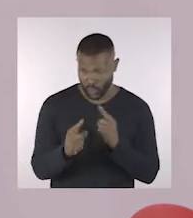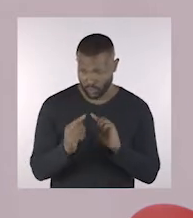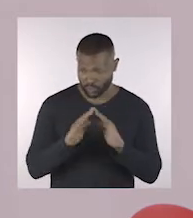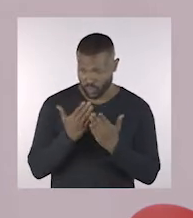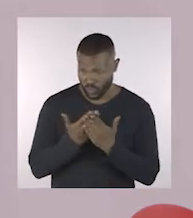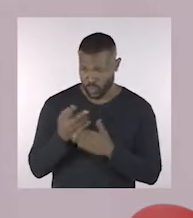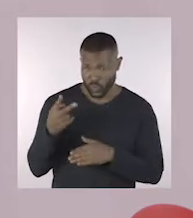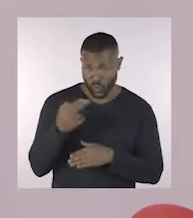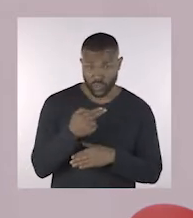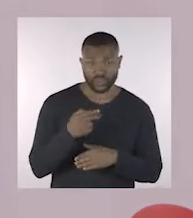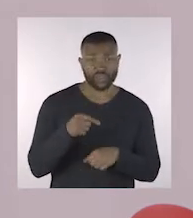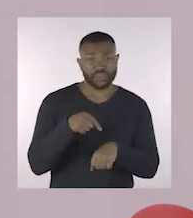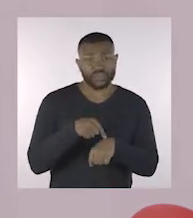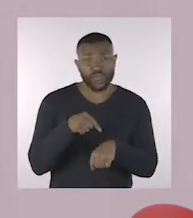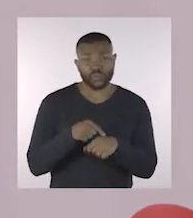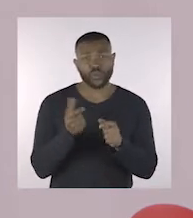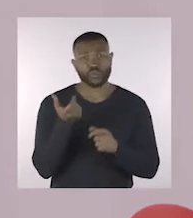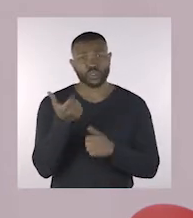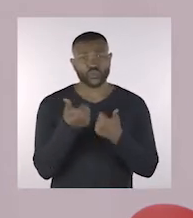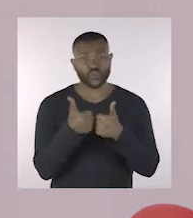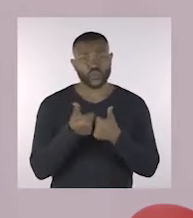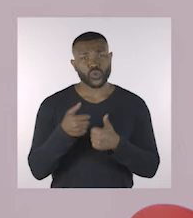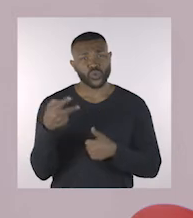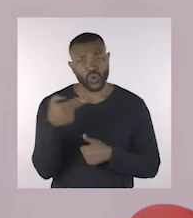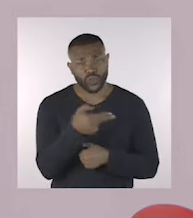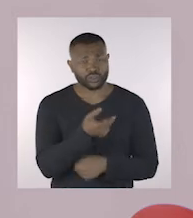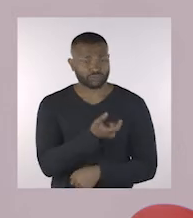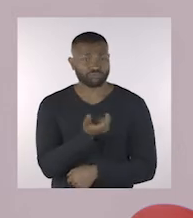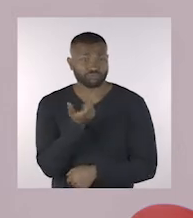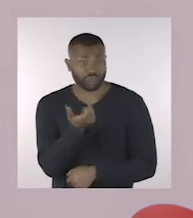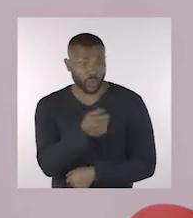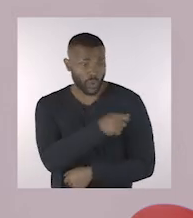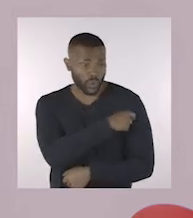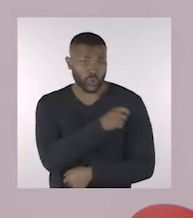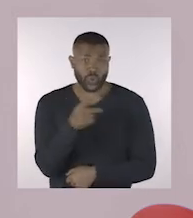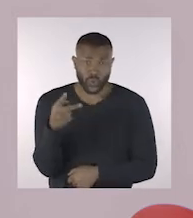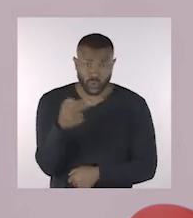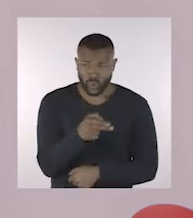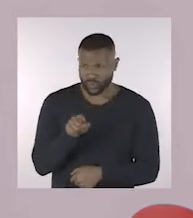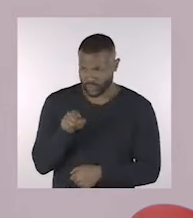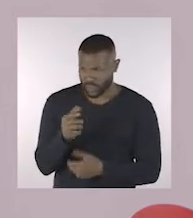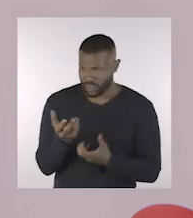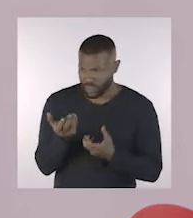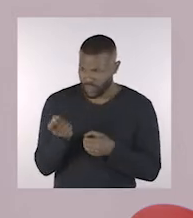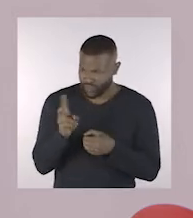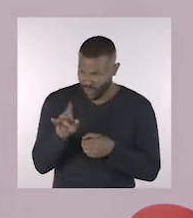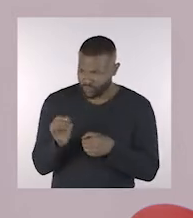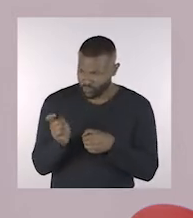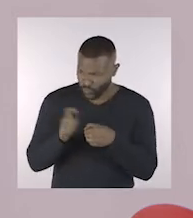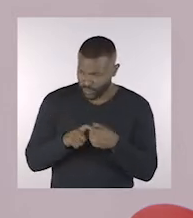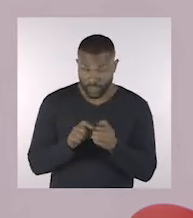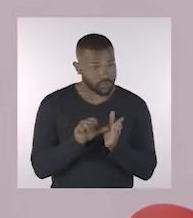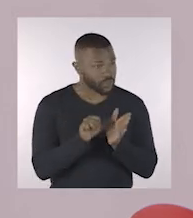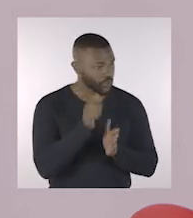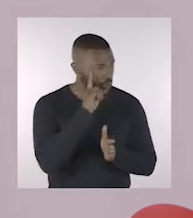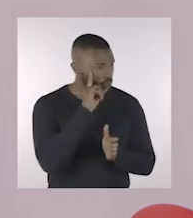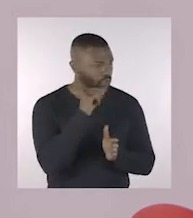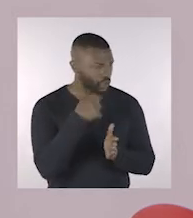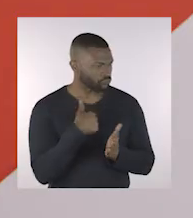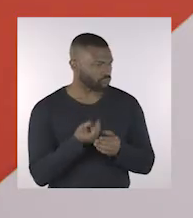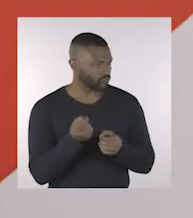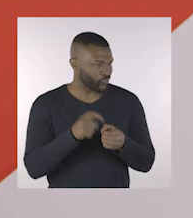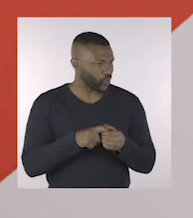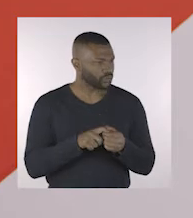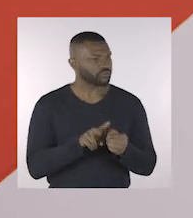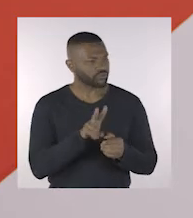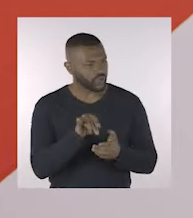ou vai e volta o tempo do bilhete único o passe livre estudantil você pretende retomar esses projetos